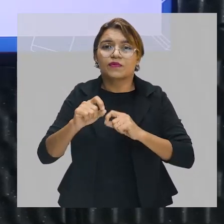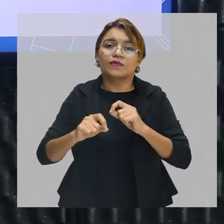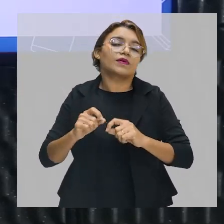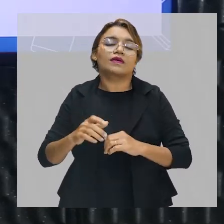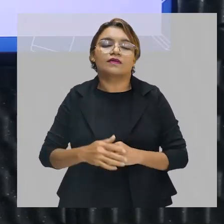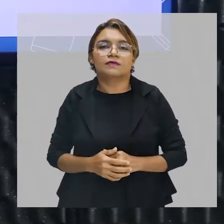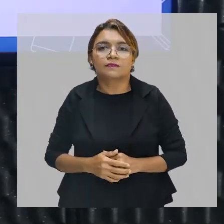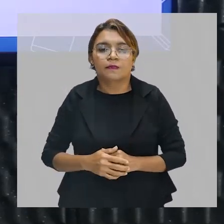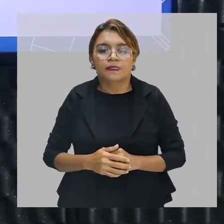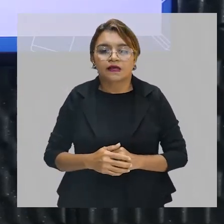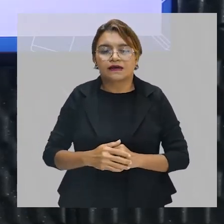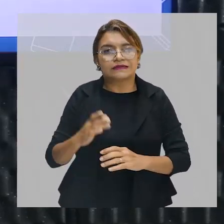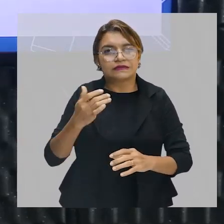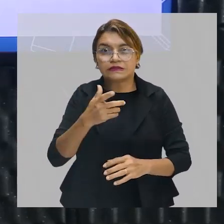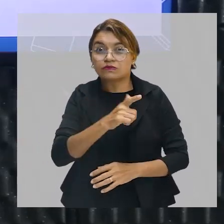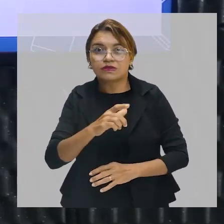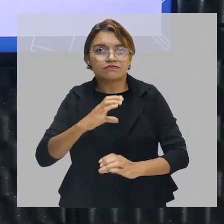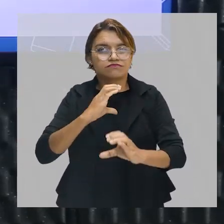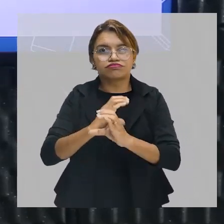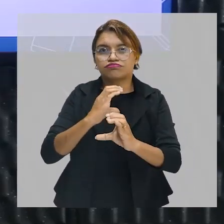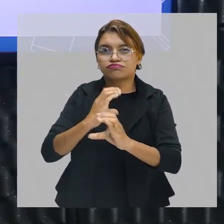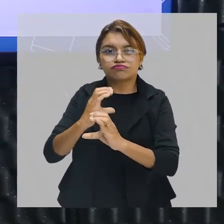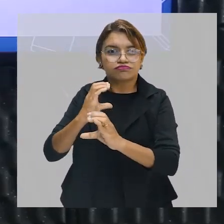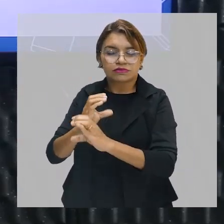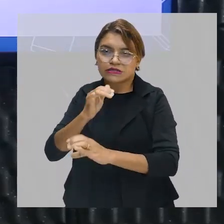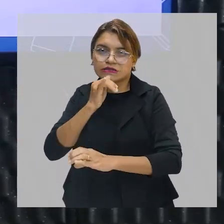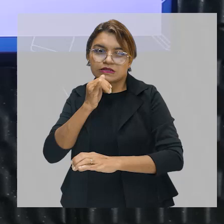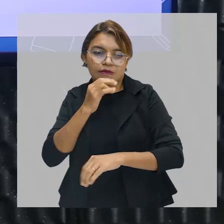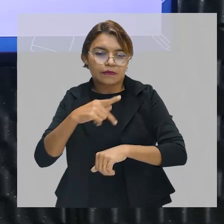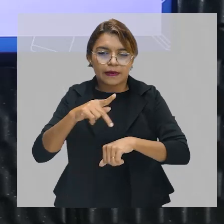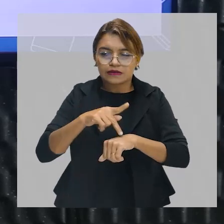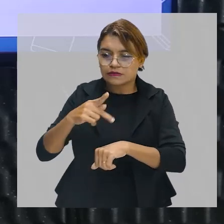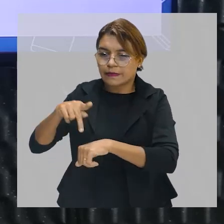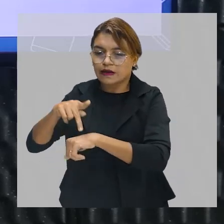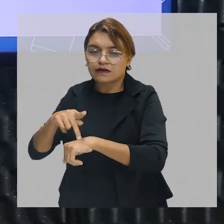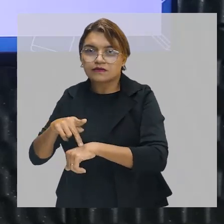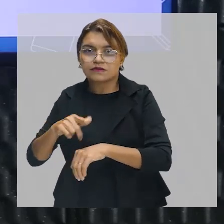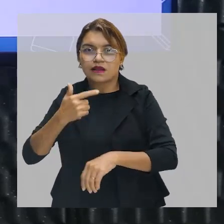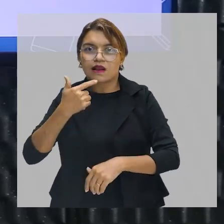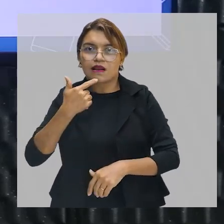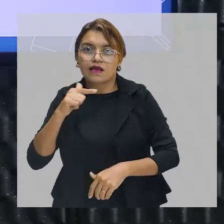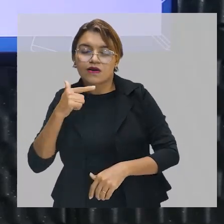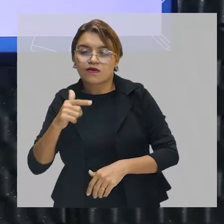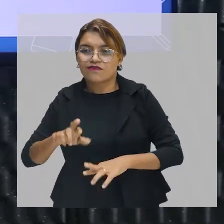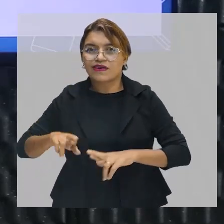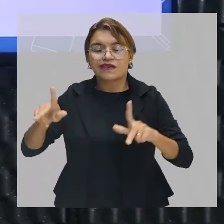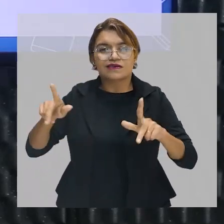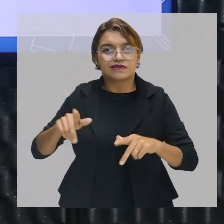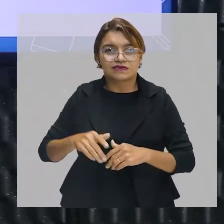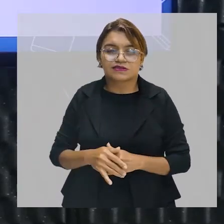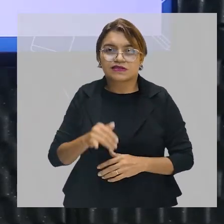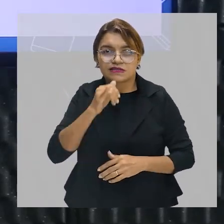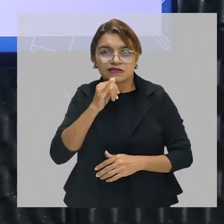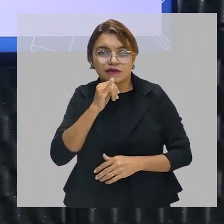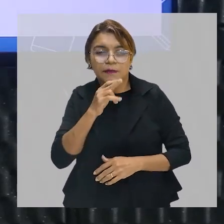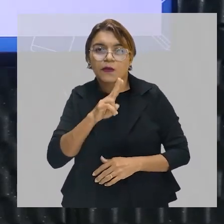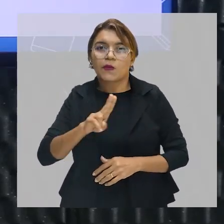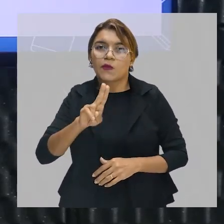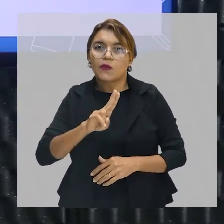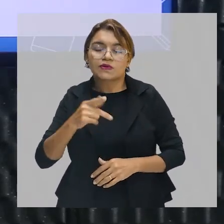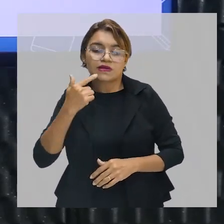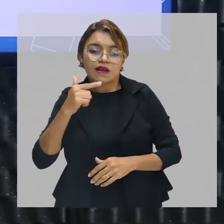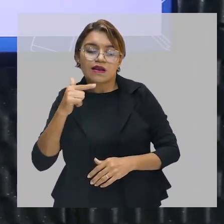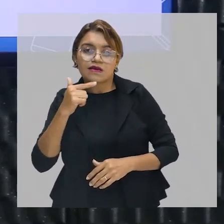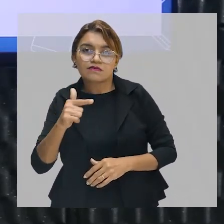processo comunicacional. Então, nós temos aí como exemplo duas pessoas que falam idiomas diferentes, que